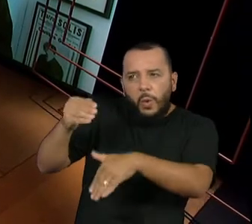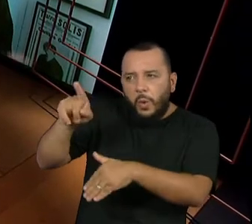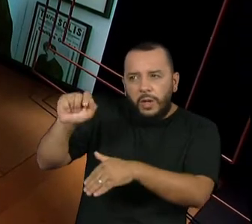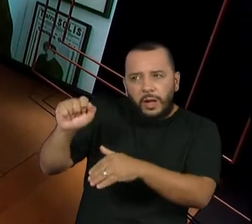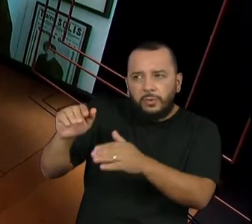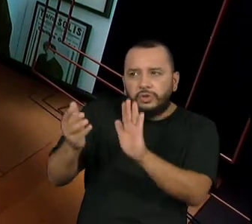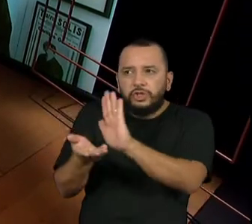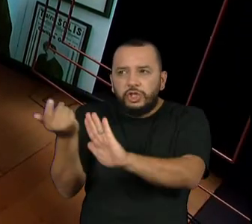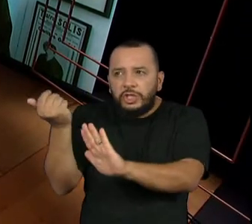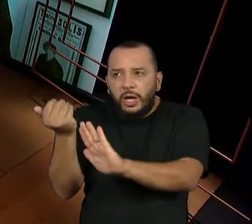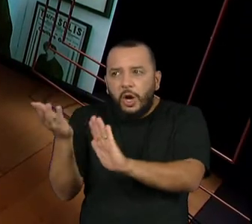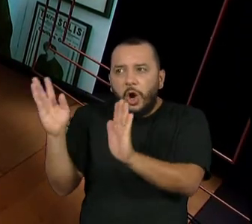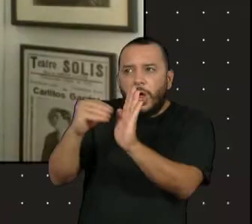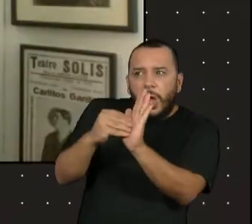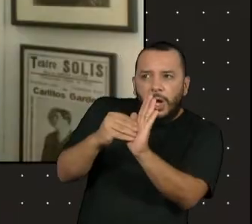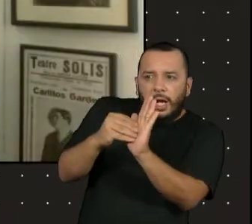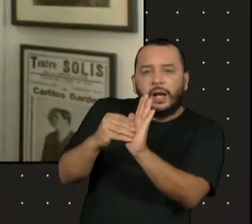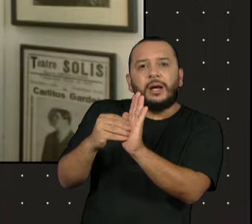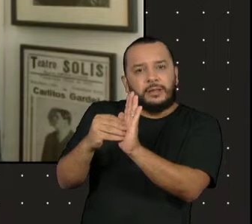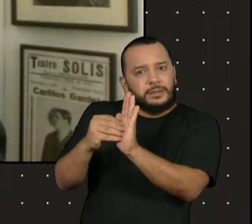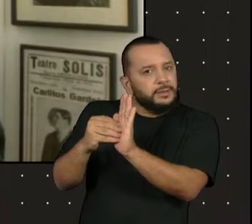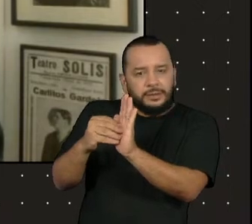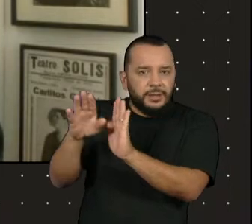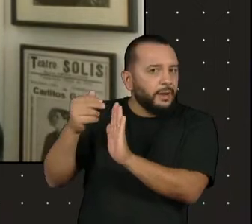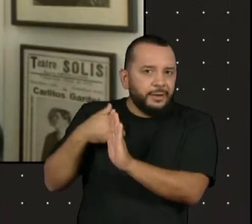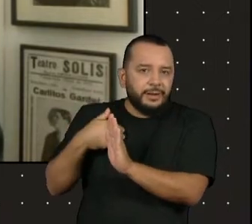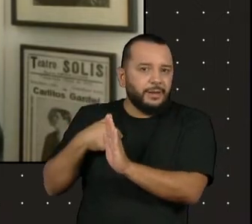cortar, ou